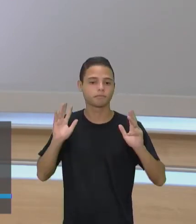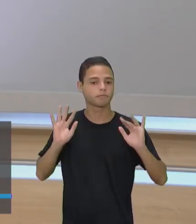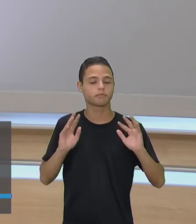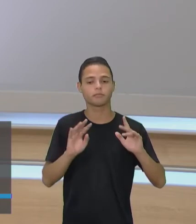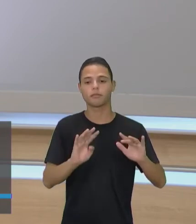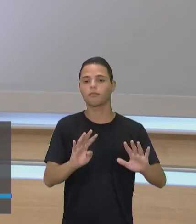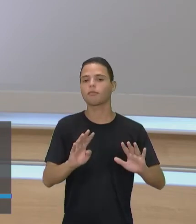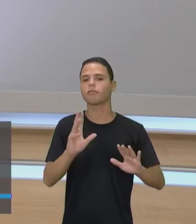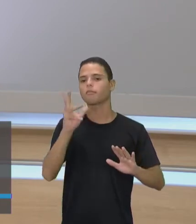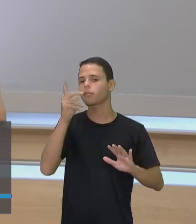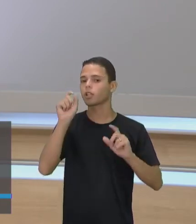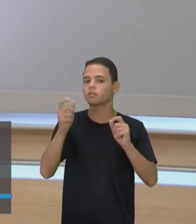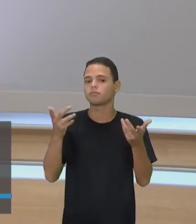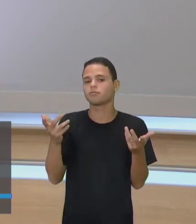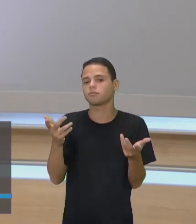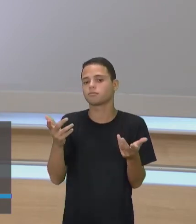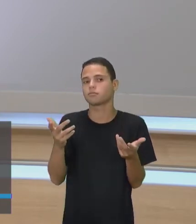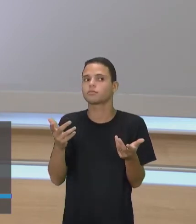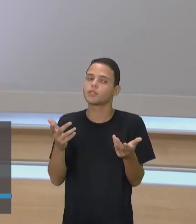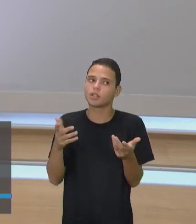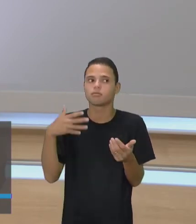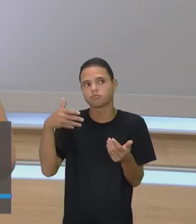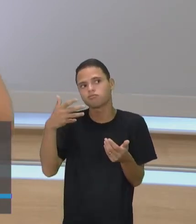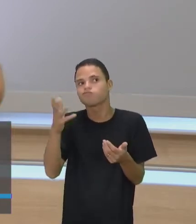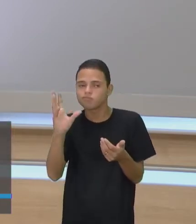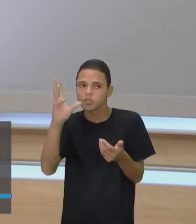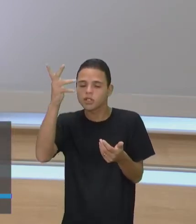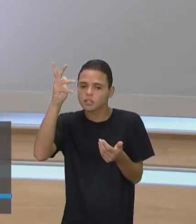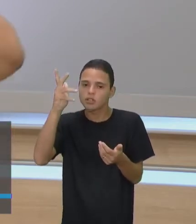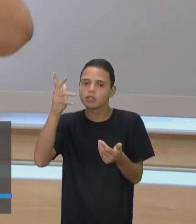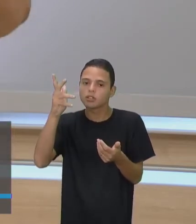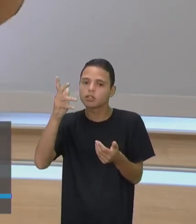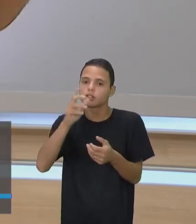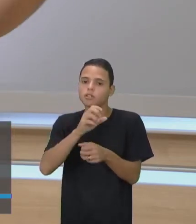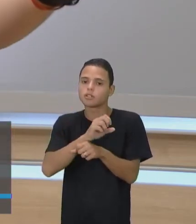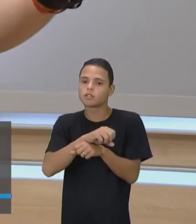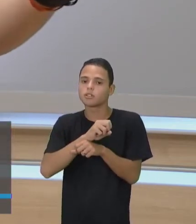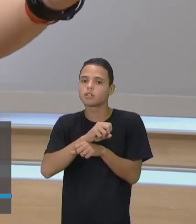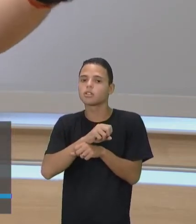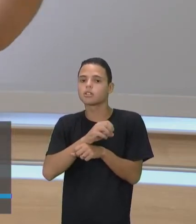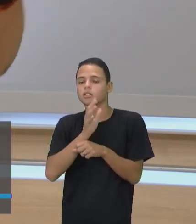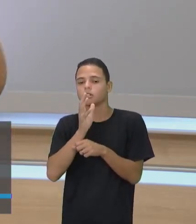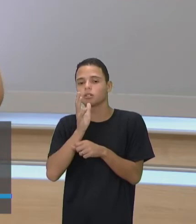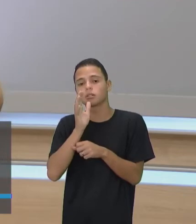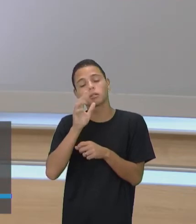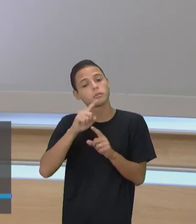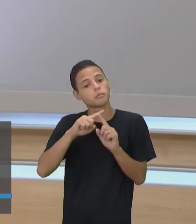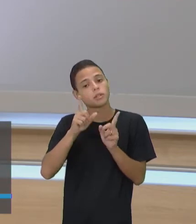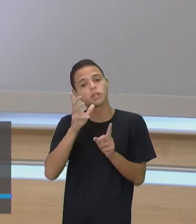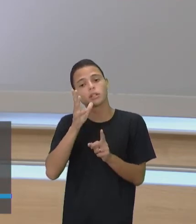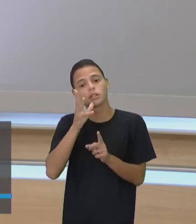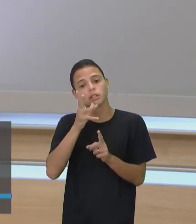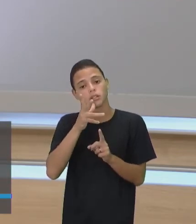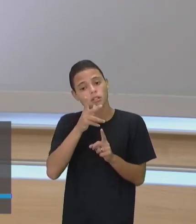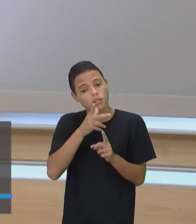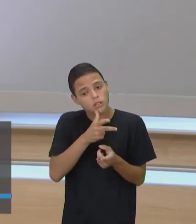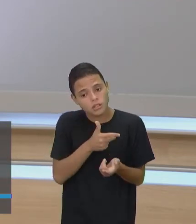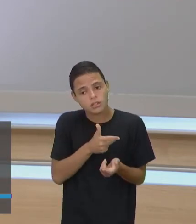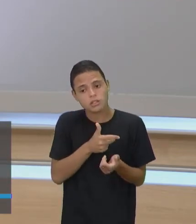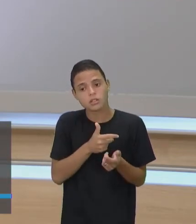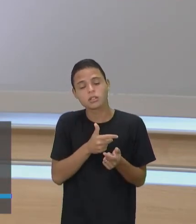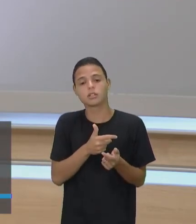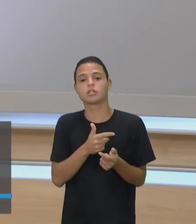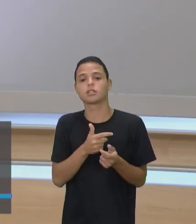Aí você vai falar, não, mas isso ia acontecer de qualquer maneira. Ia. Mas ia levar muito mais tempo. E por as coisas estarem acontecendo muito